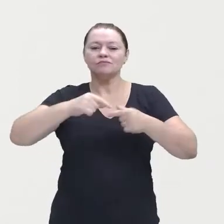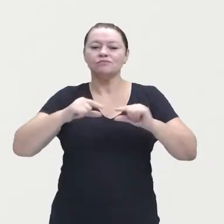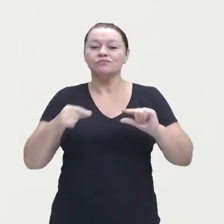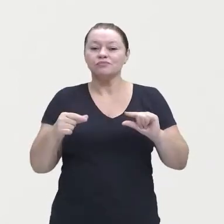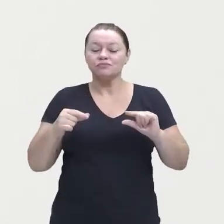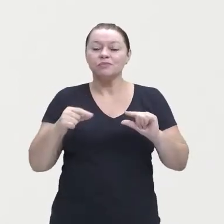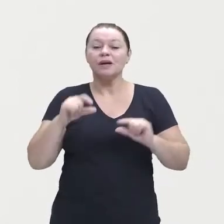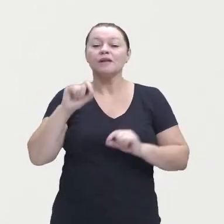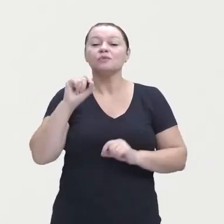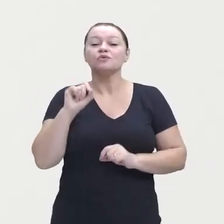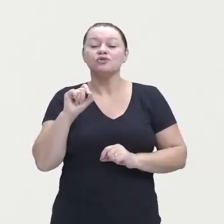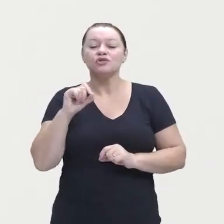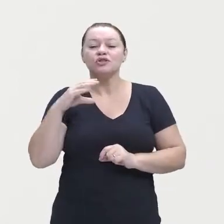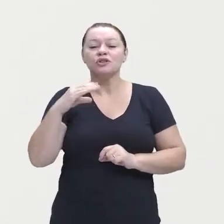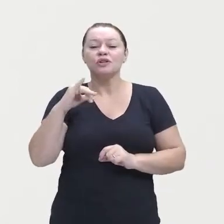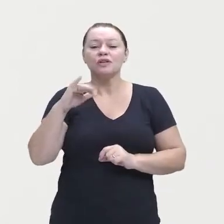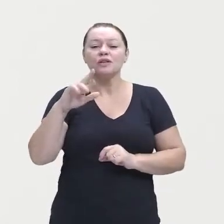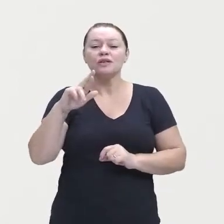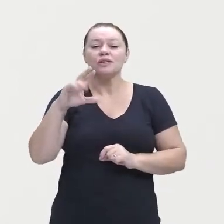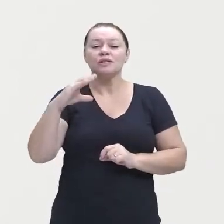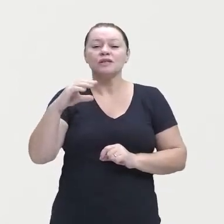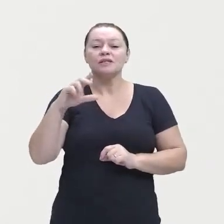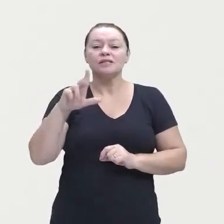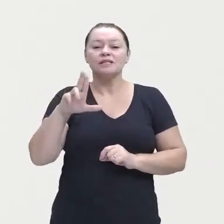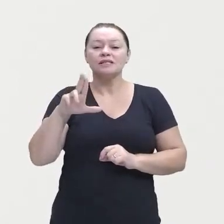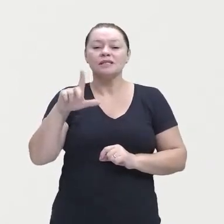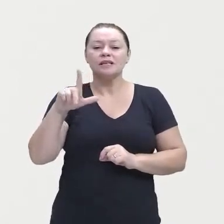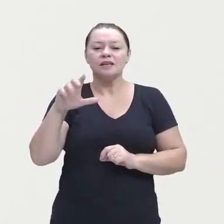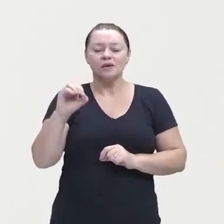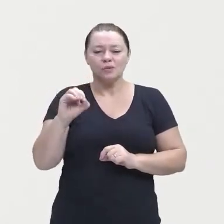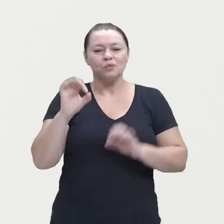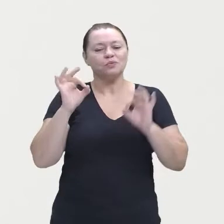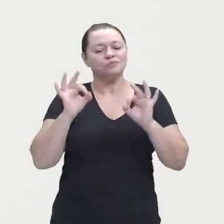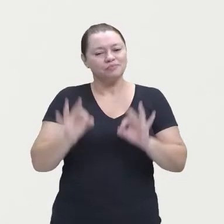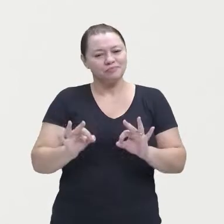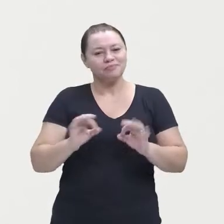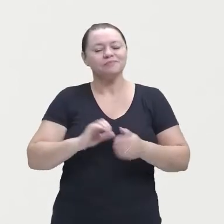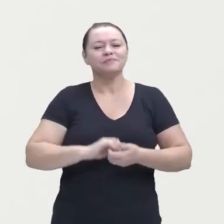tem o formato de um círculo.